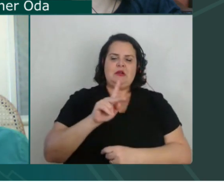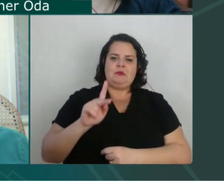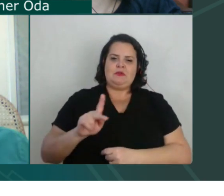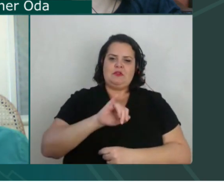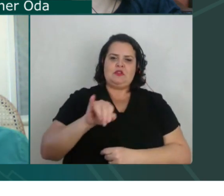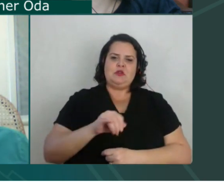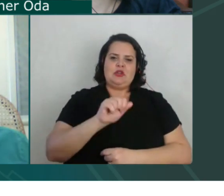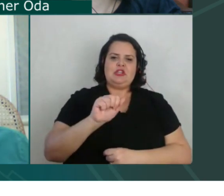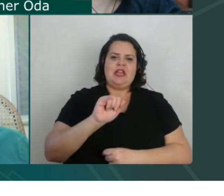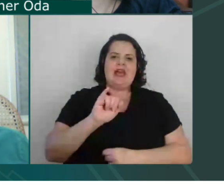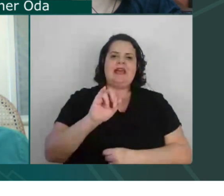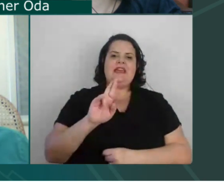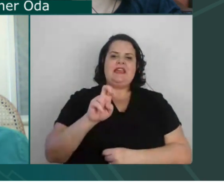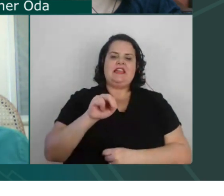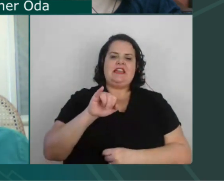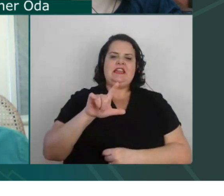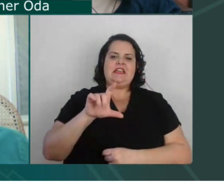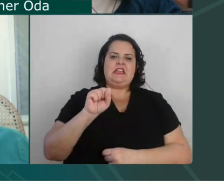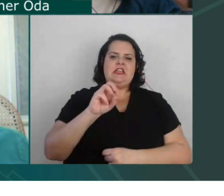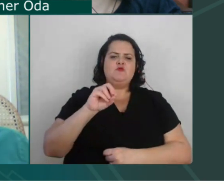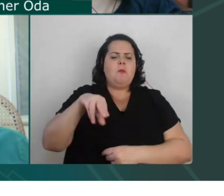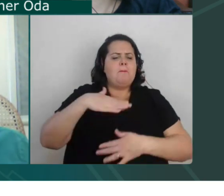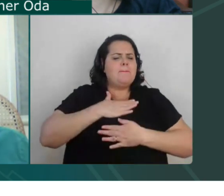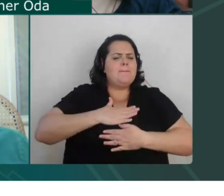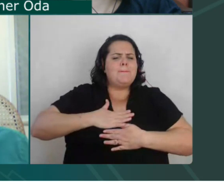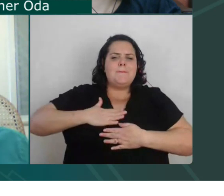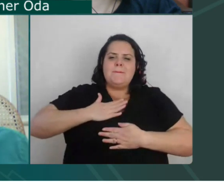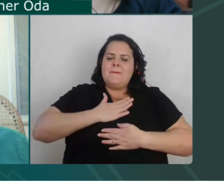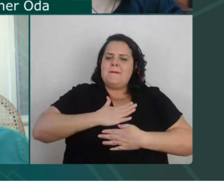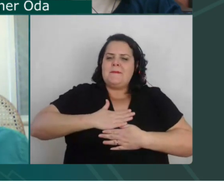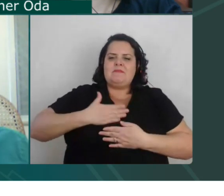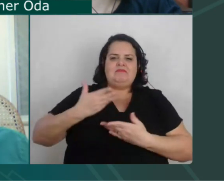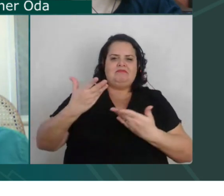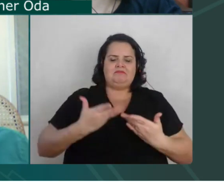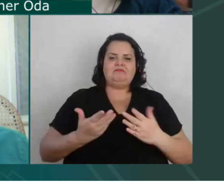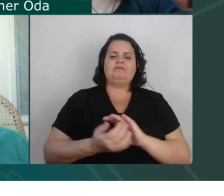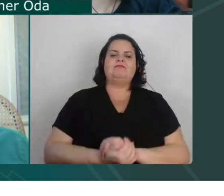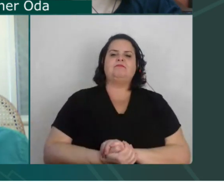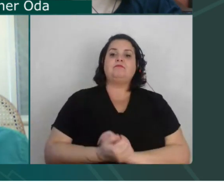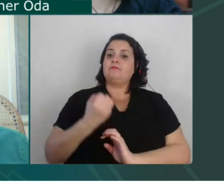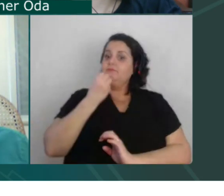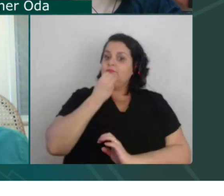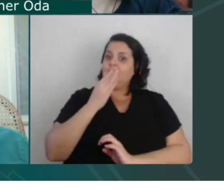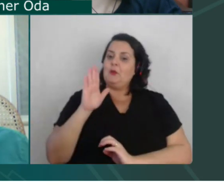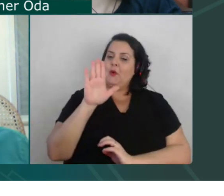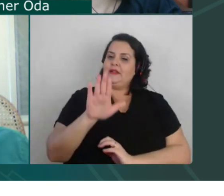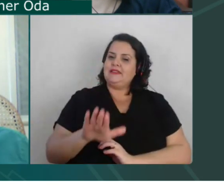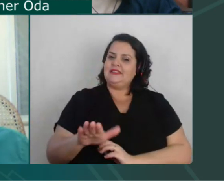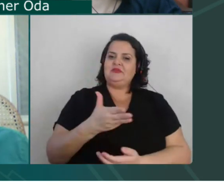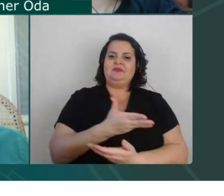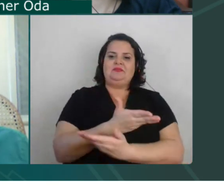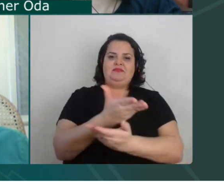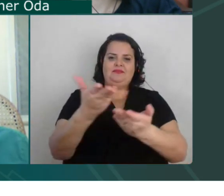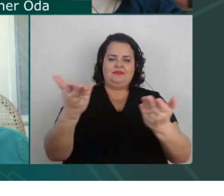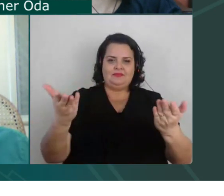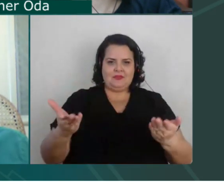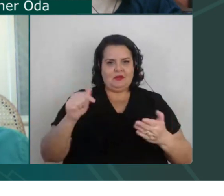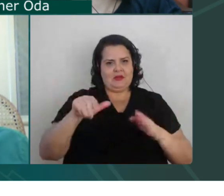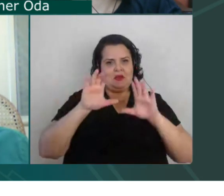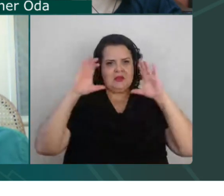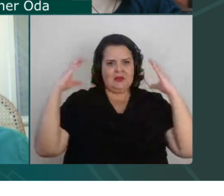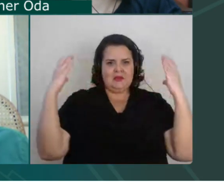obrigado. Muita honra, professor. Igualmente. Boa tarde a todos e todas nesse nosso congresso, que está